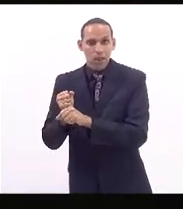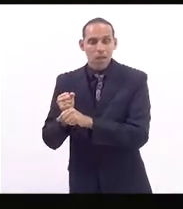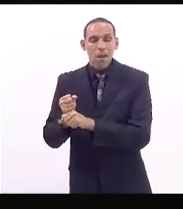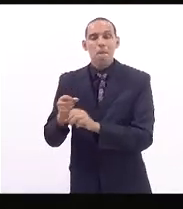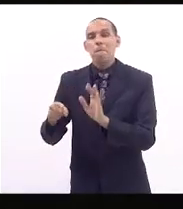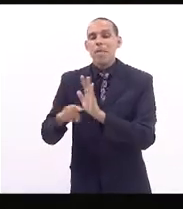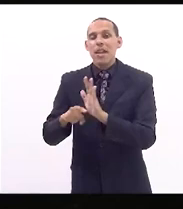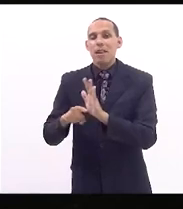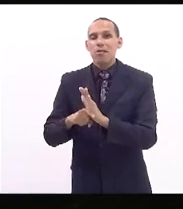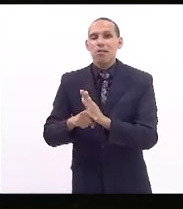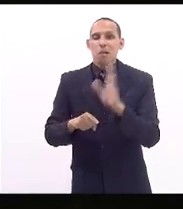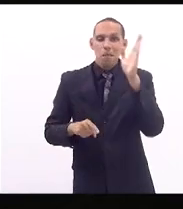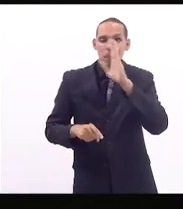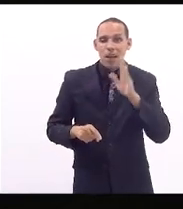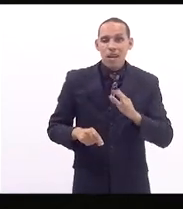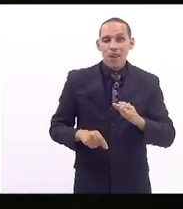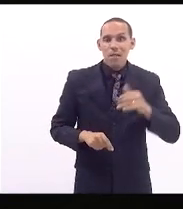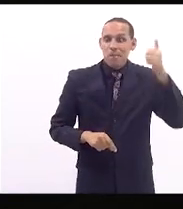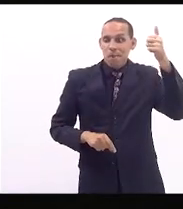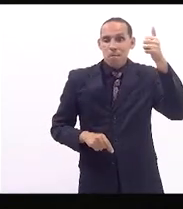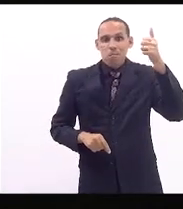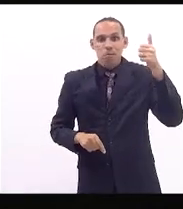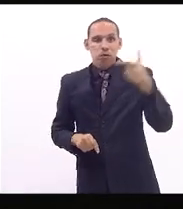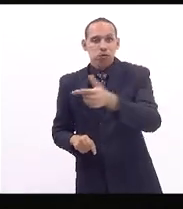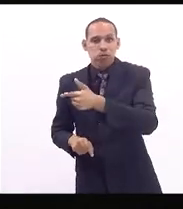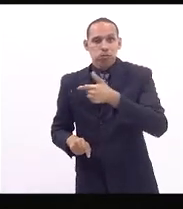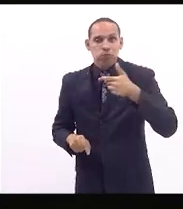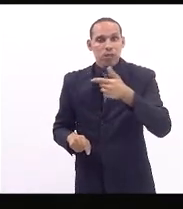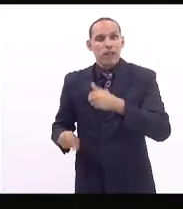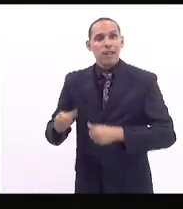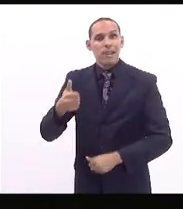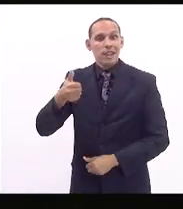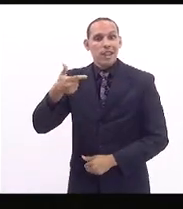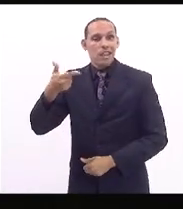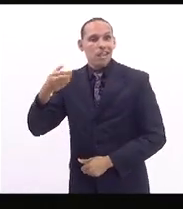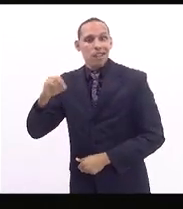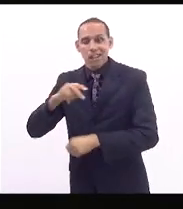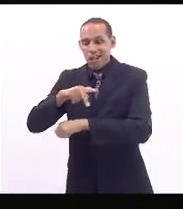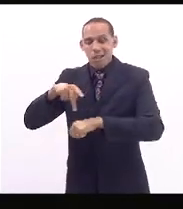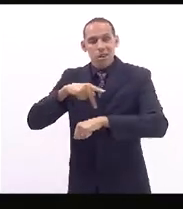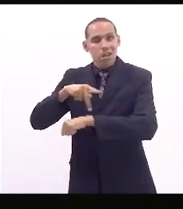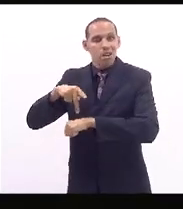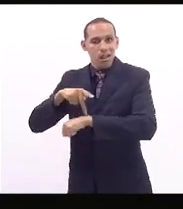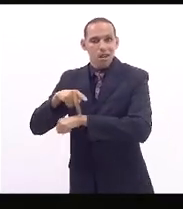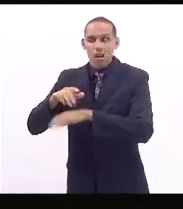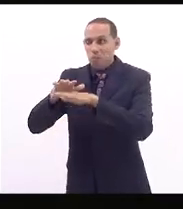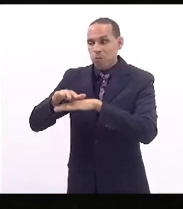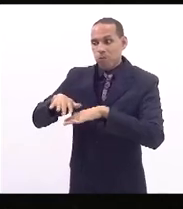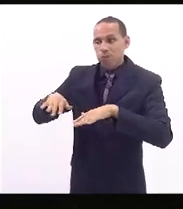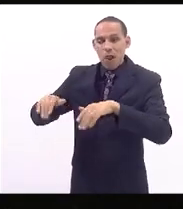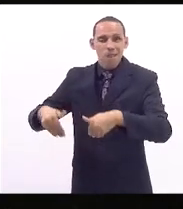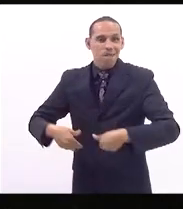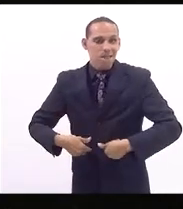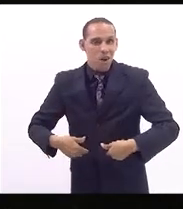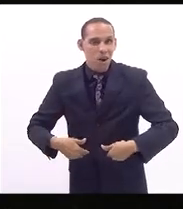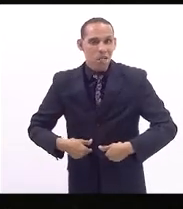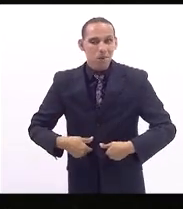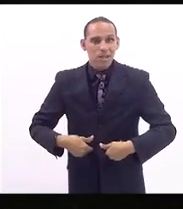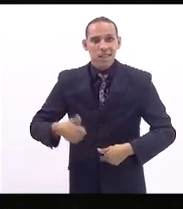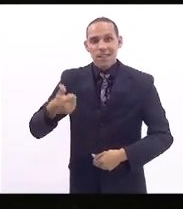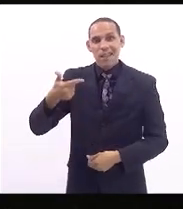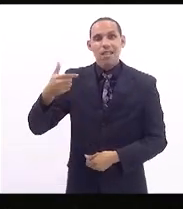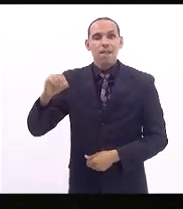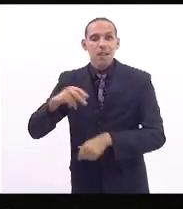120 países e juntos de toda a população em e não se alimentar de